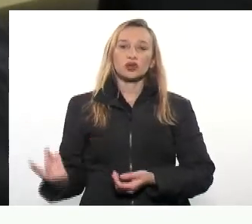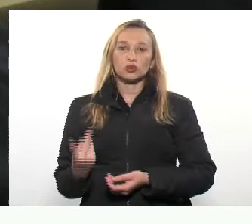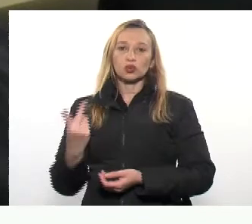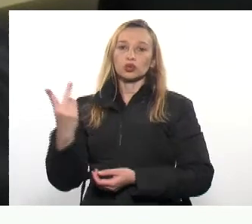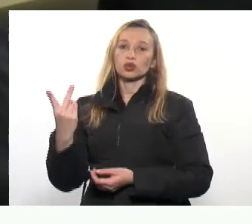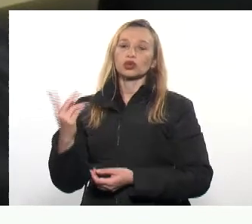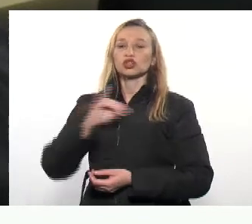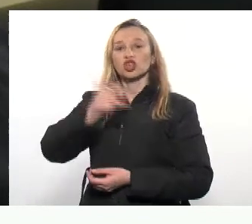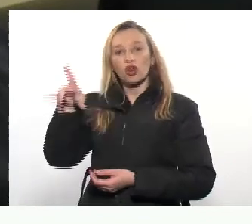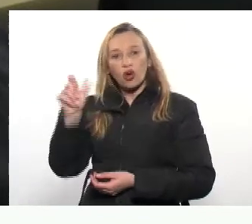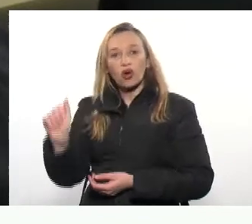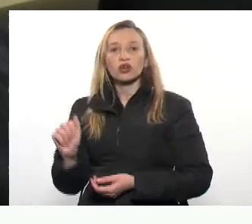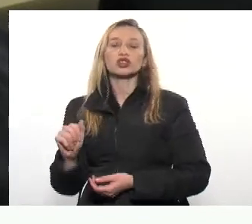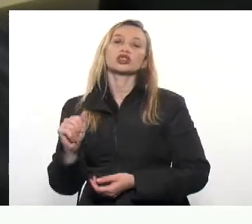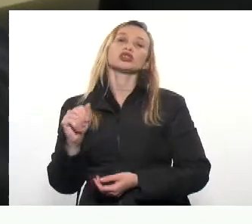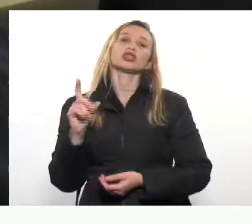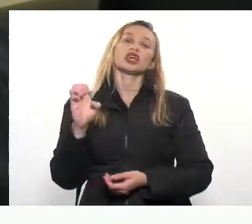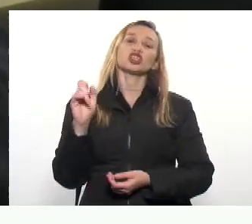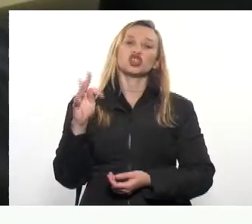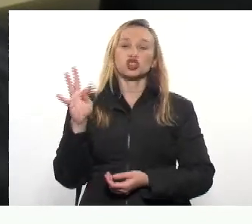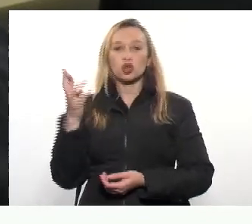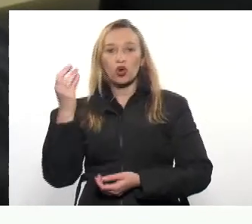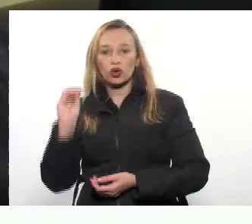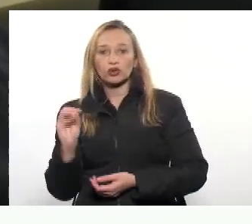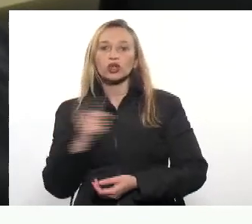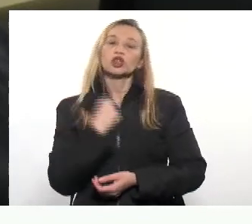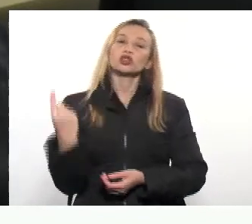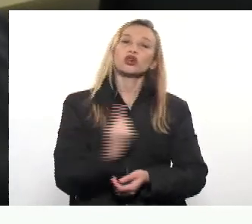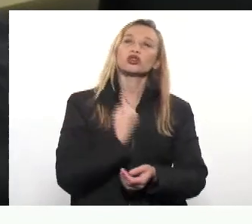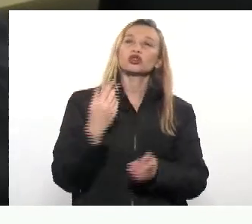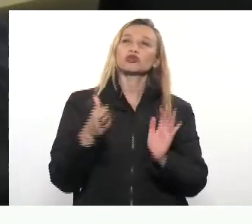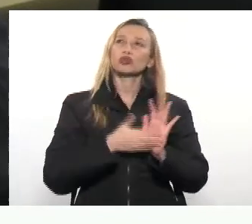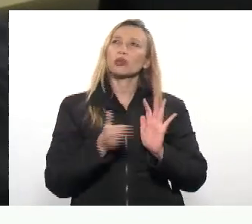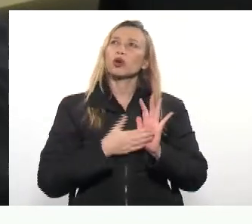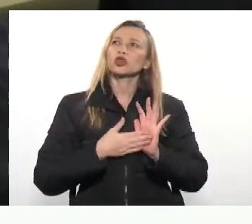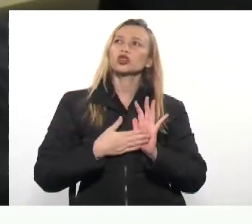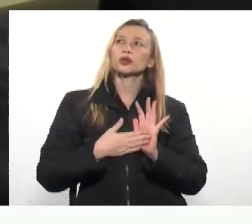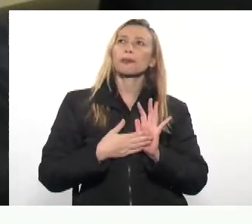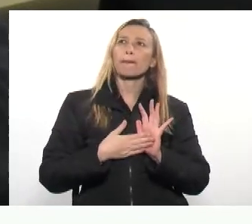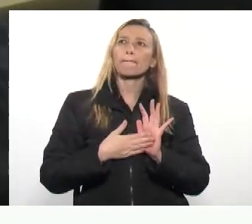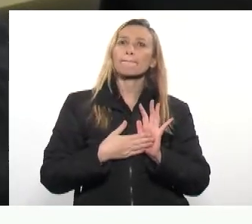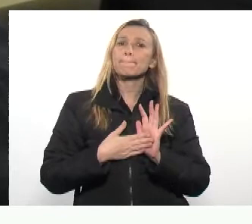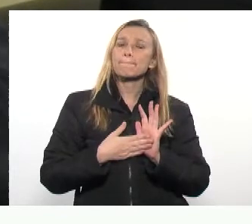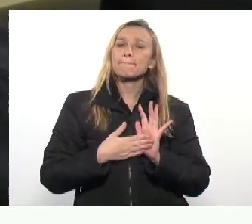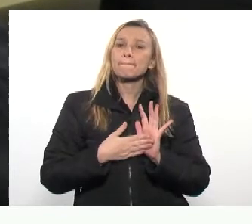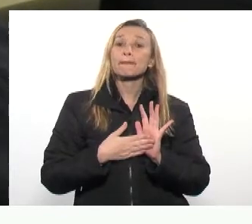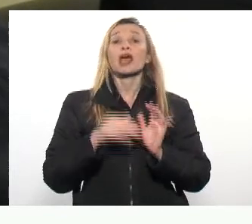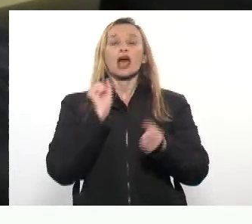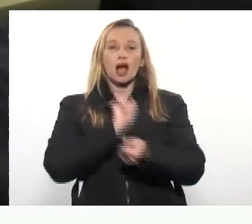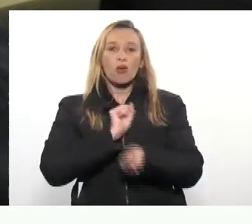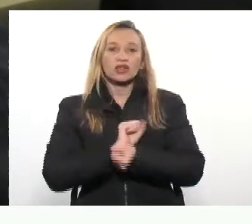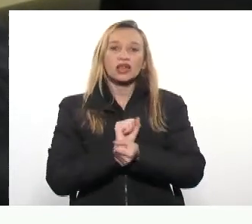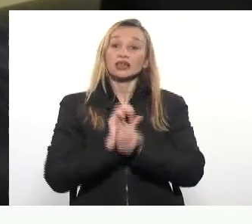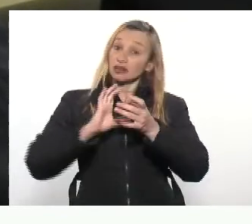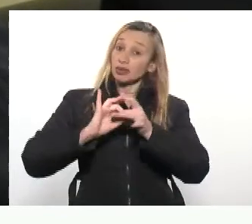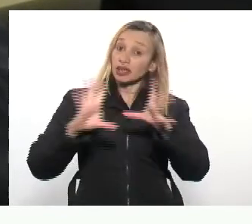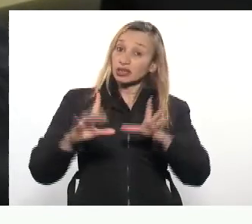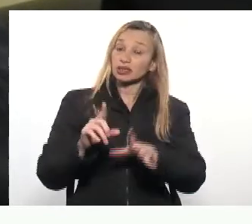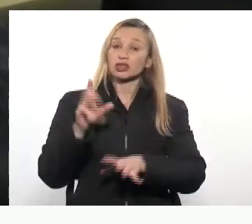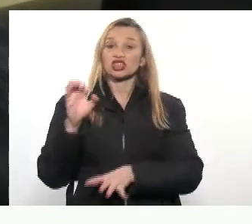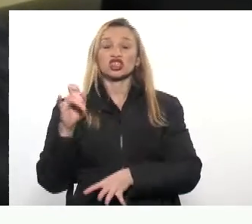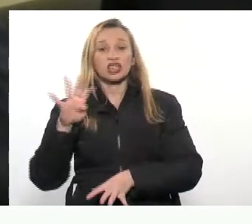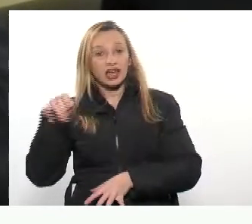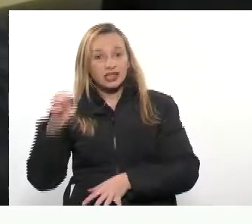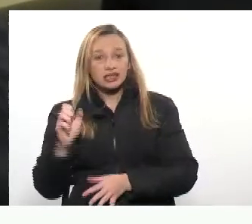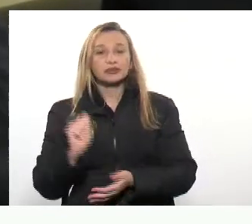as lojas, seja para escritórios, nós estamos propondo, estou dizendo propondo, que aguardamos a deliberação da AGENERS, a